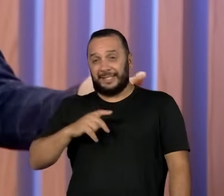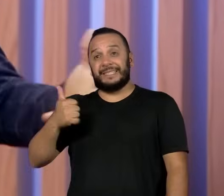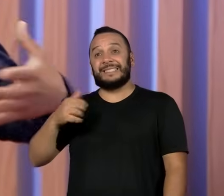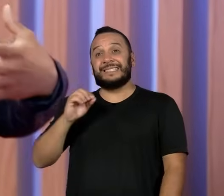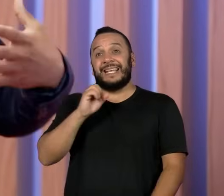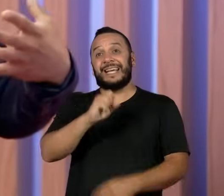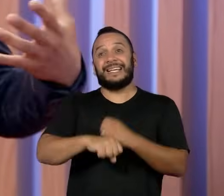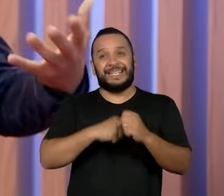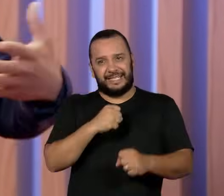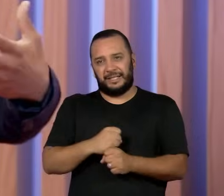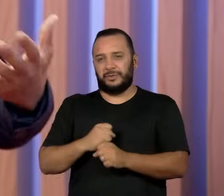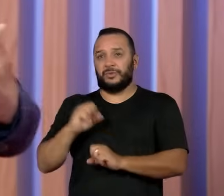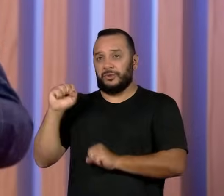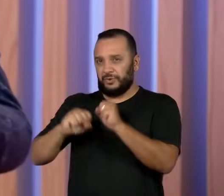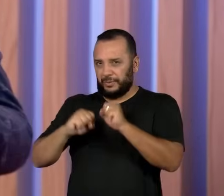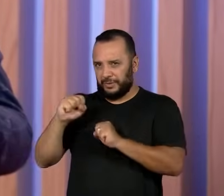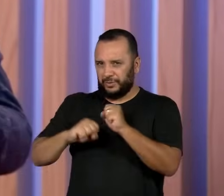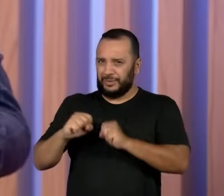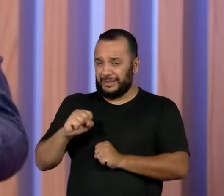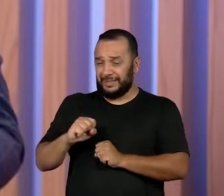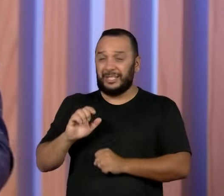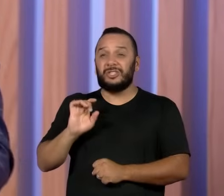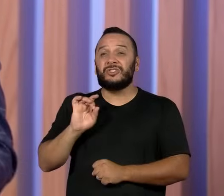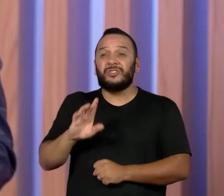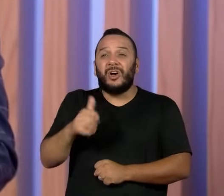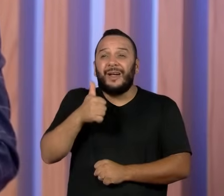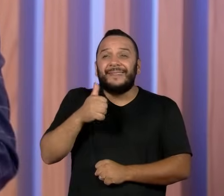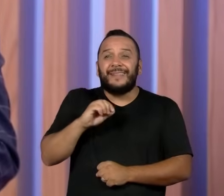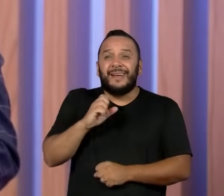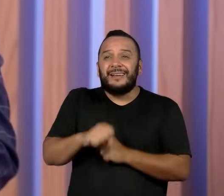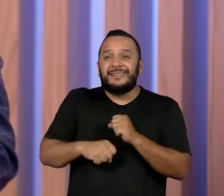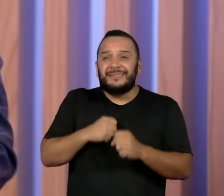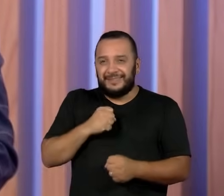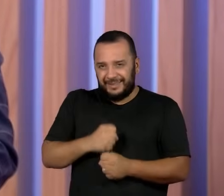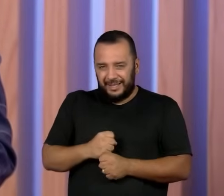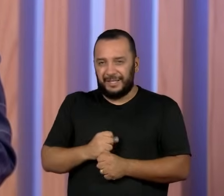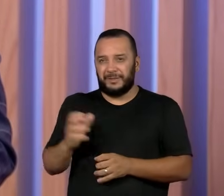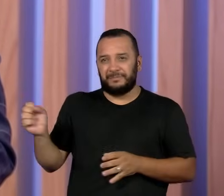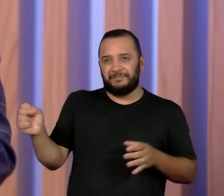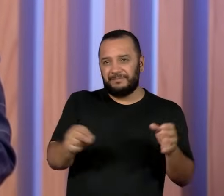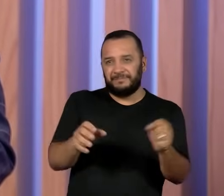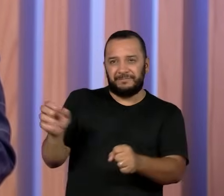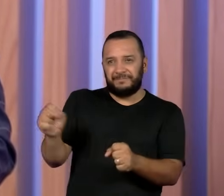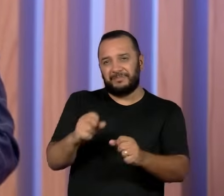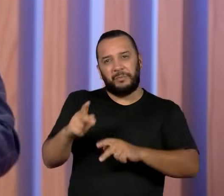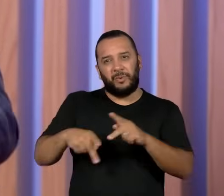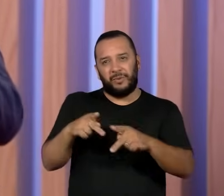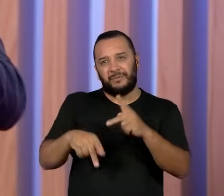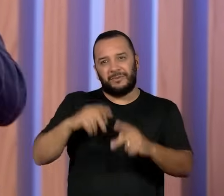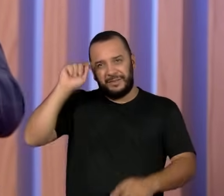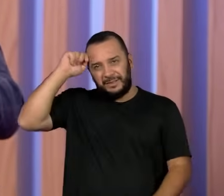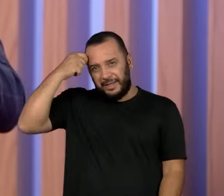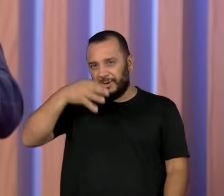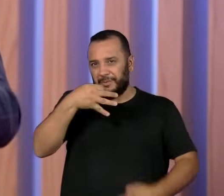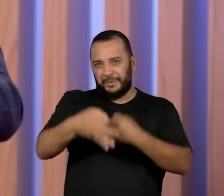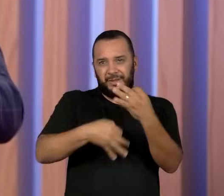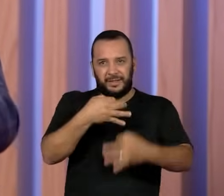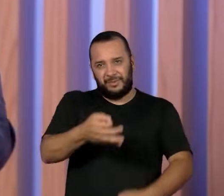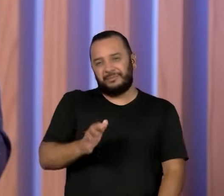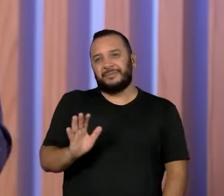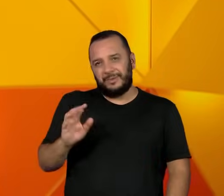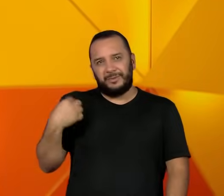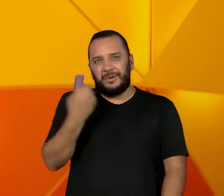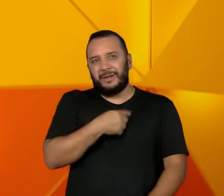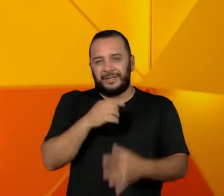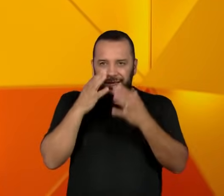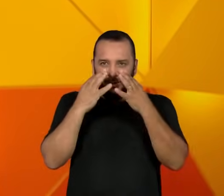temos um pouquinho mais de uma década de uma construção de outras narrativas. Então a gente está muito atento com